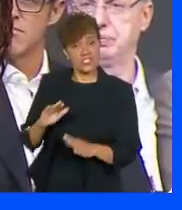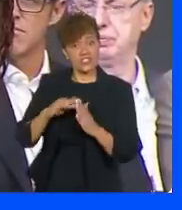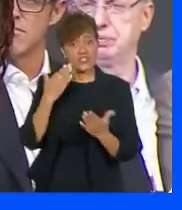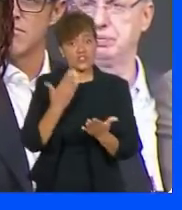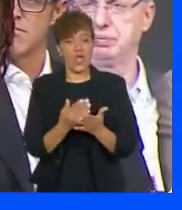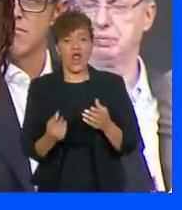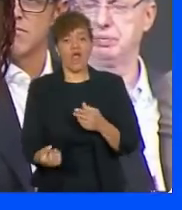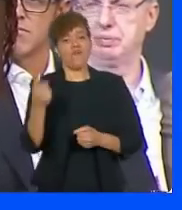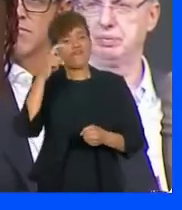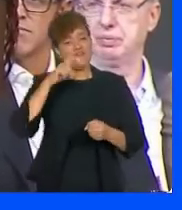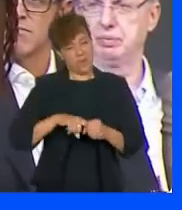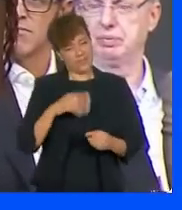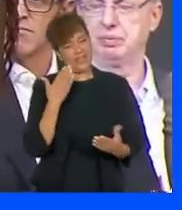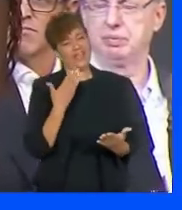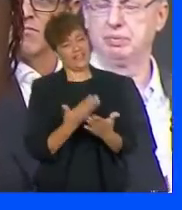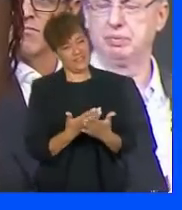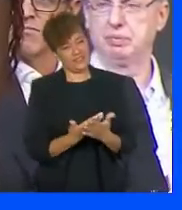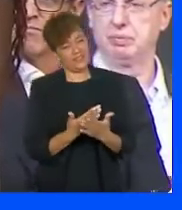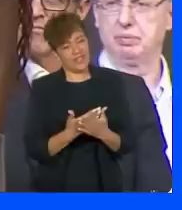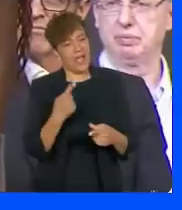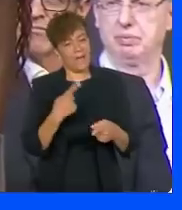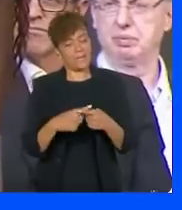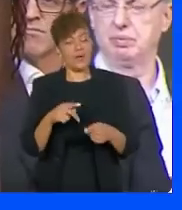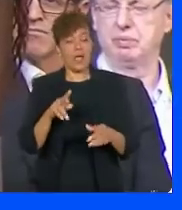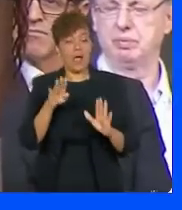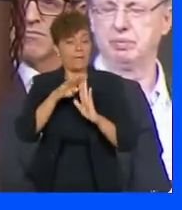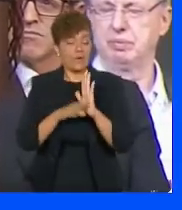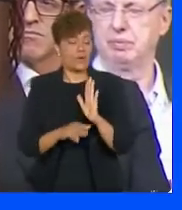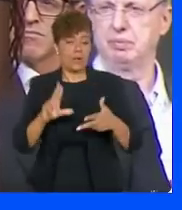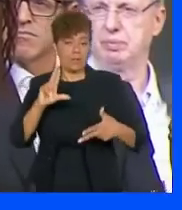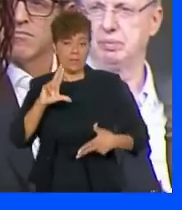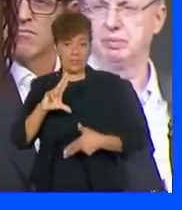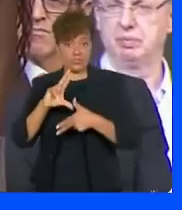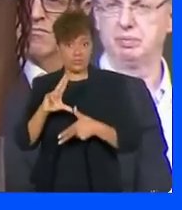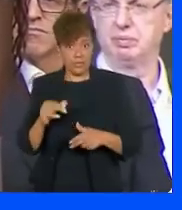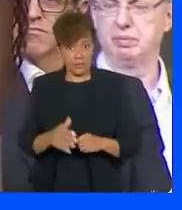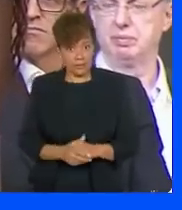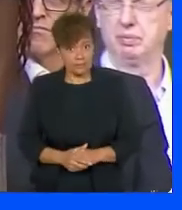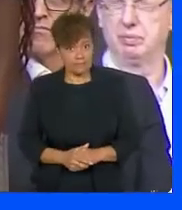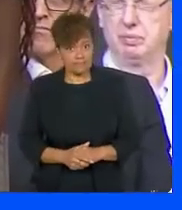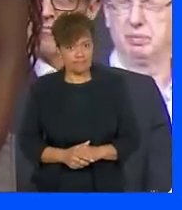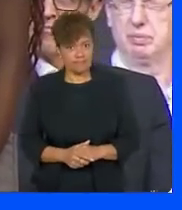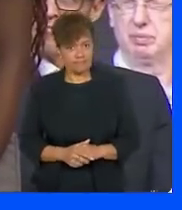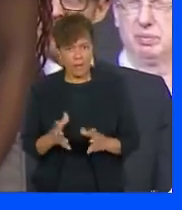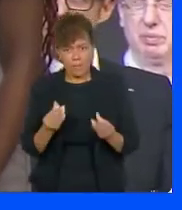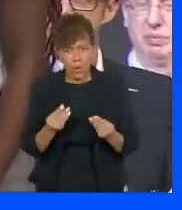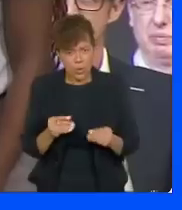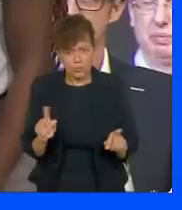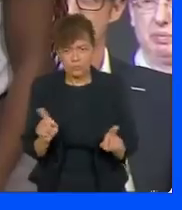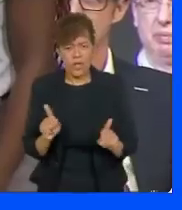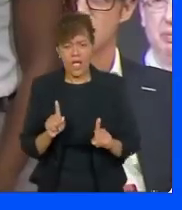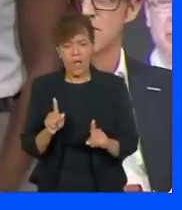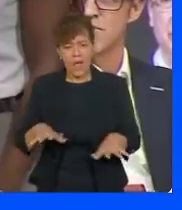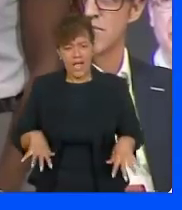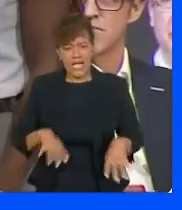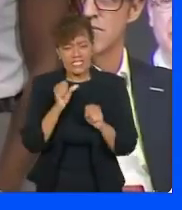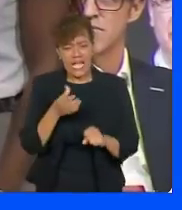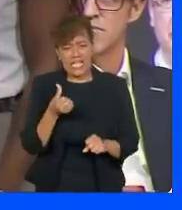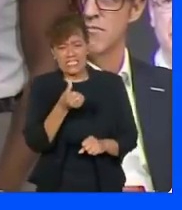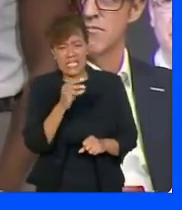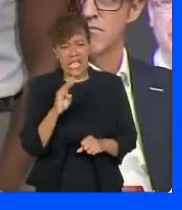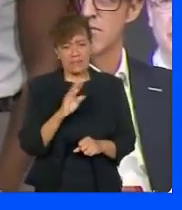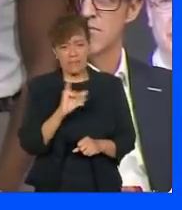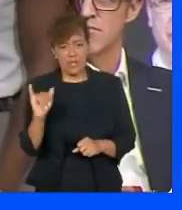escola voltaram a estudar por conta do pé de meia. Parece muito, não é muito. Gastar 6 bilhões